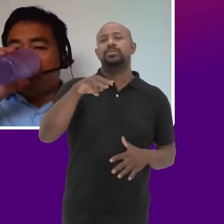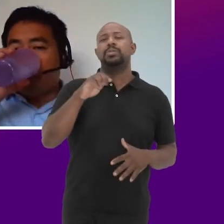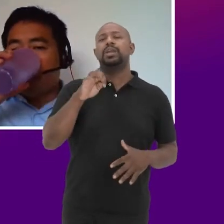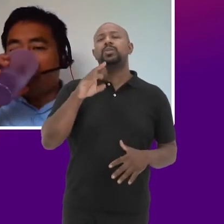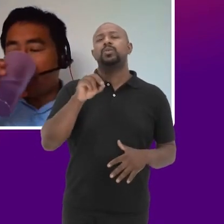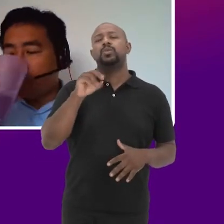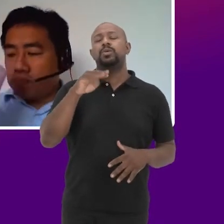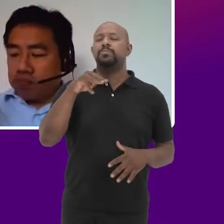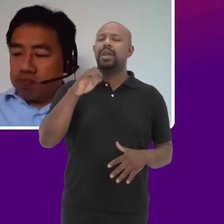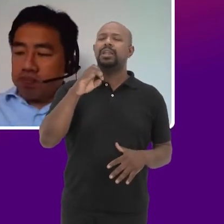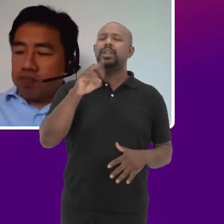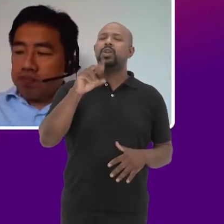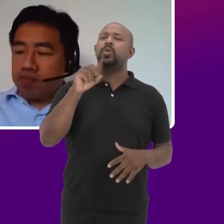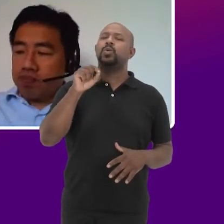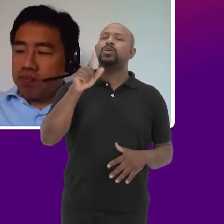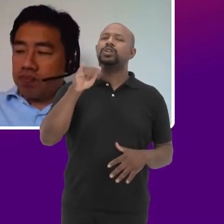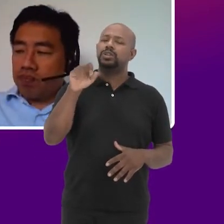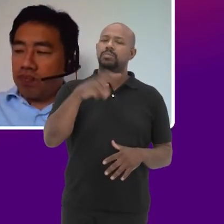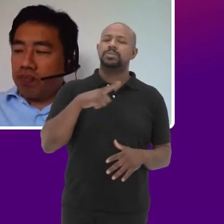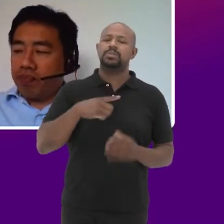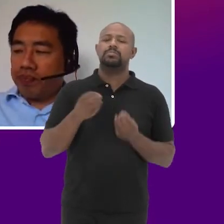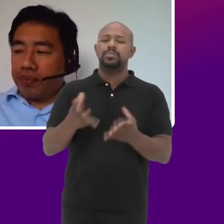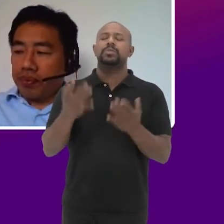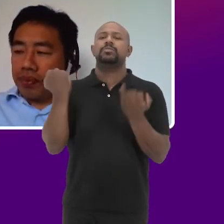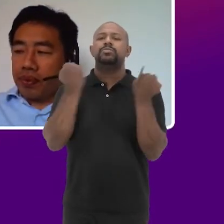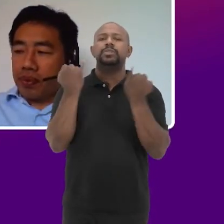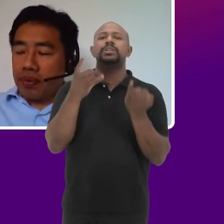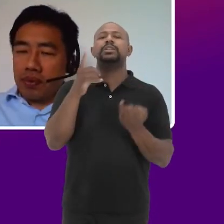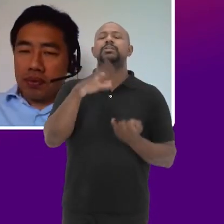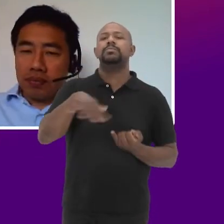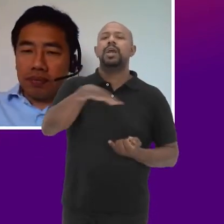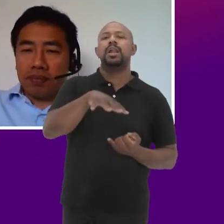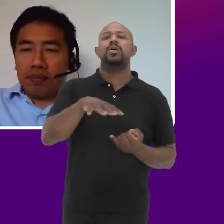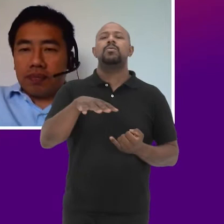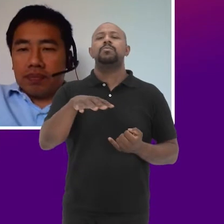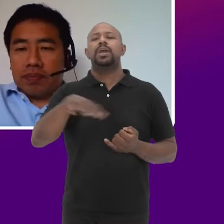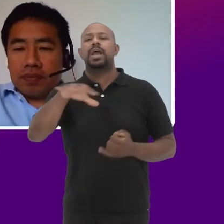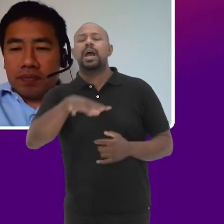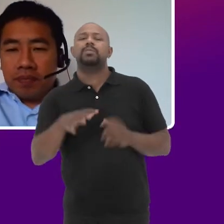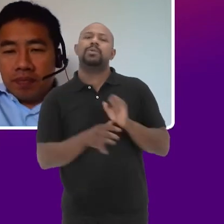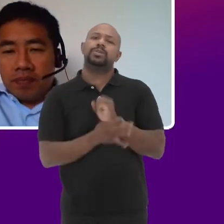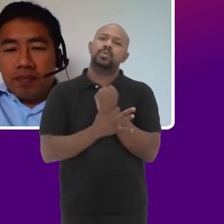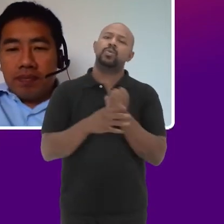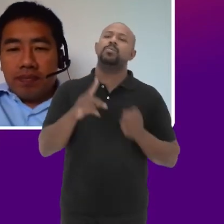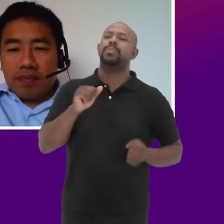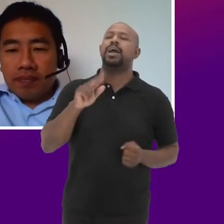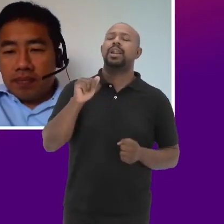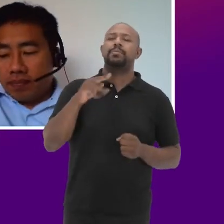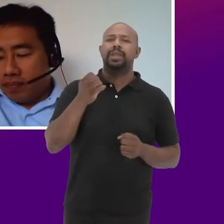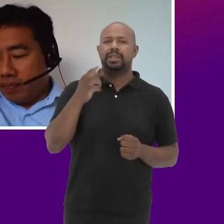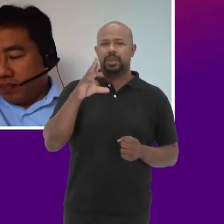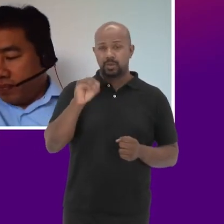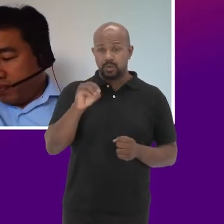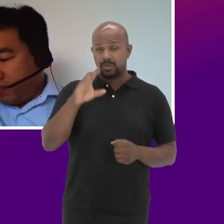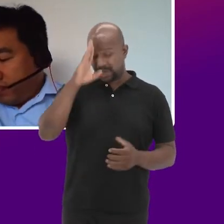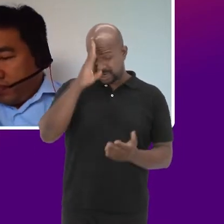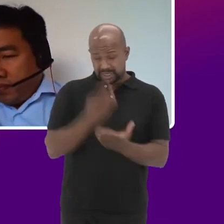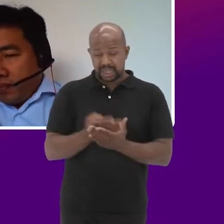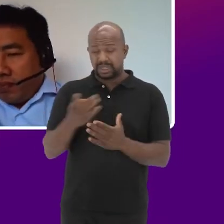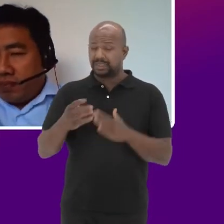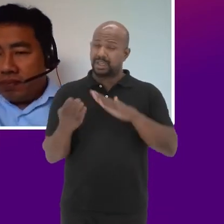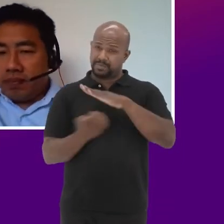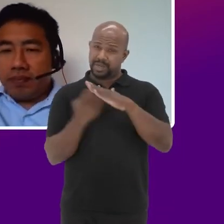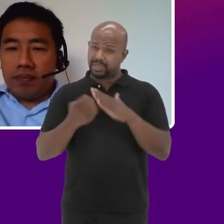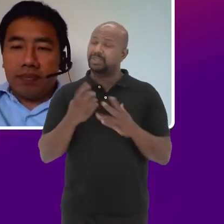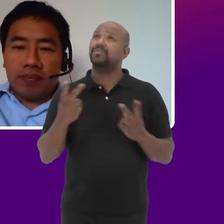o provedor de dados climáticos para o mercado, para o seguro paramétrico, por acreditar nessa